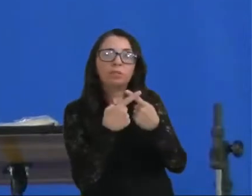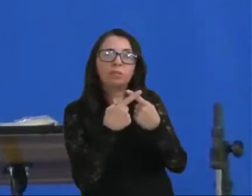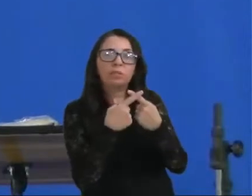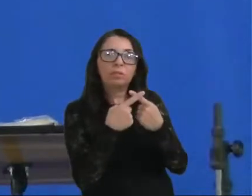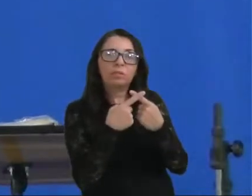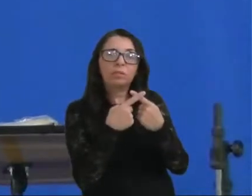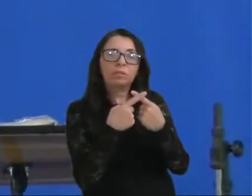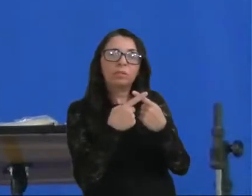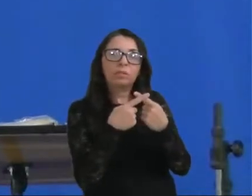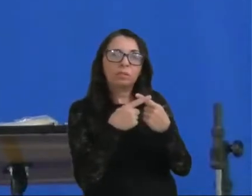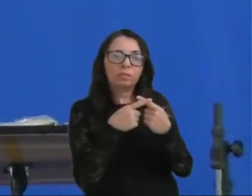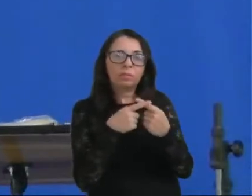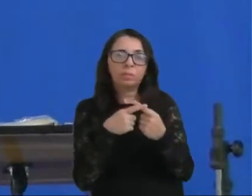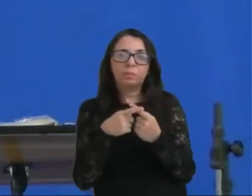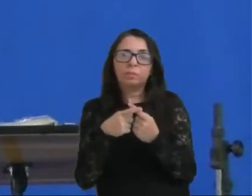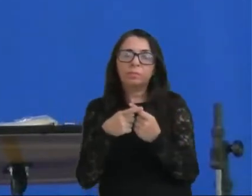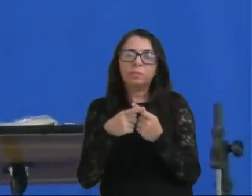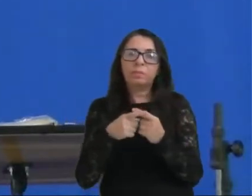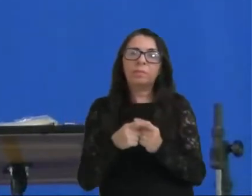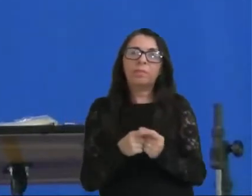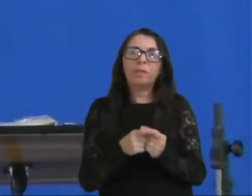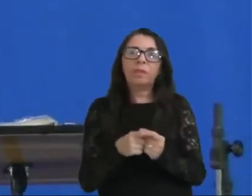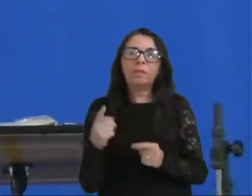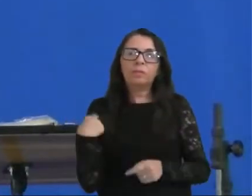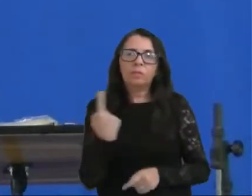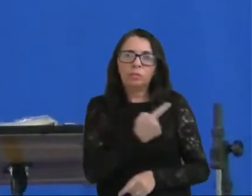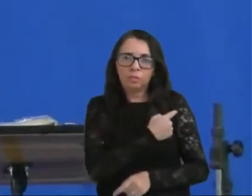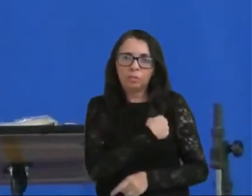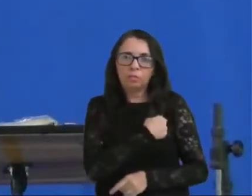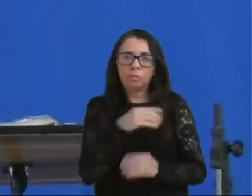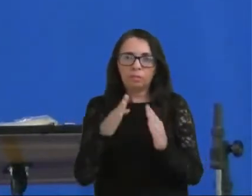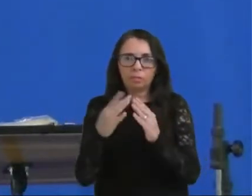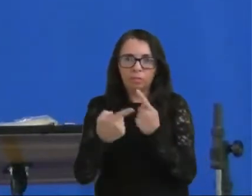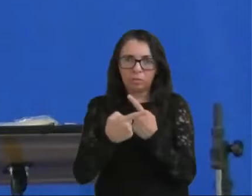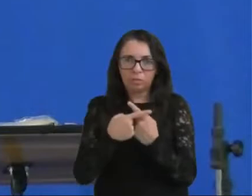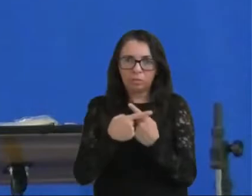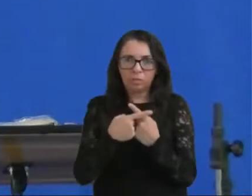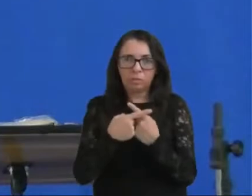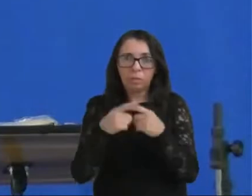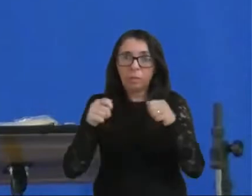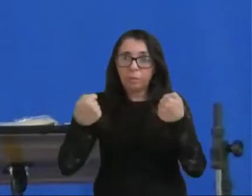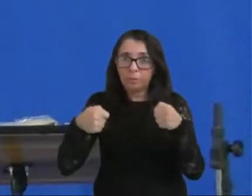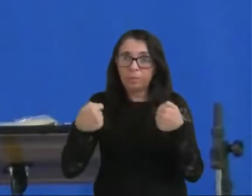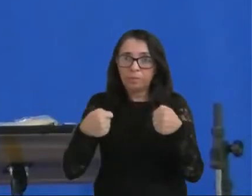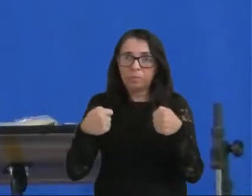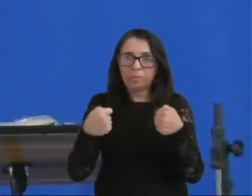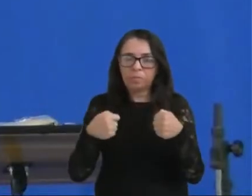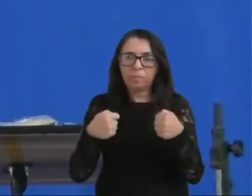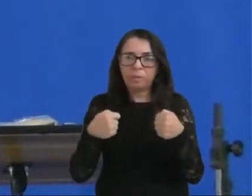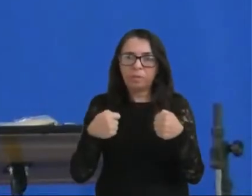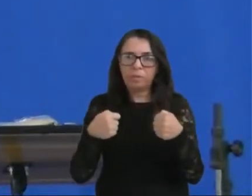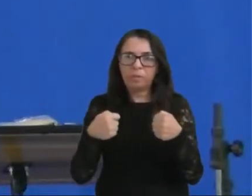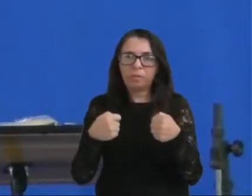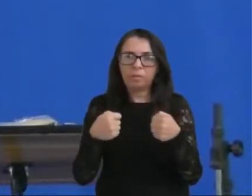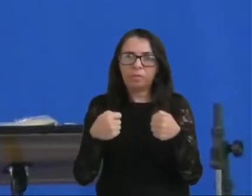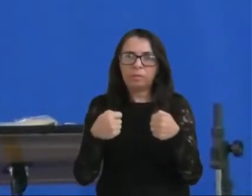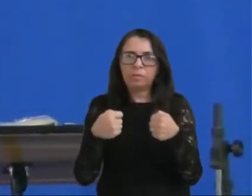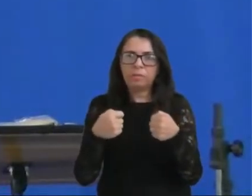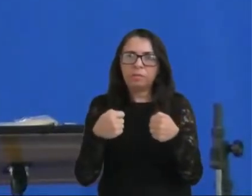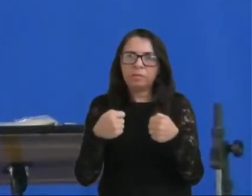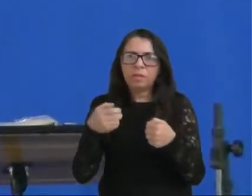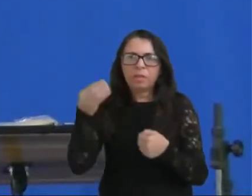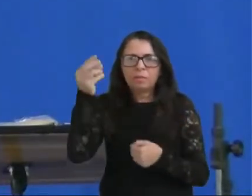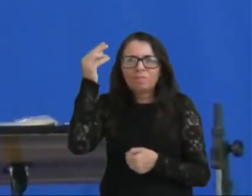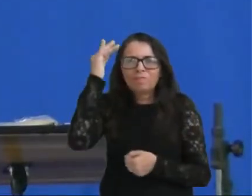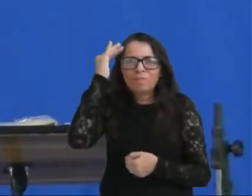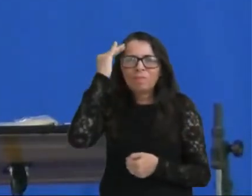o noivo é Jesus e a sua noiva é a igreja. Amém? Abra sua Bíblia no livro de Apocalipse,